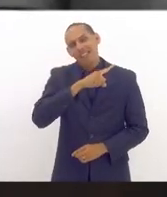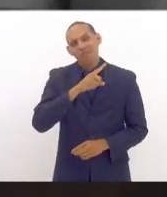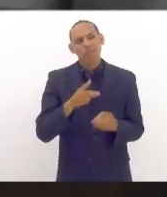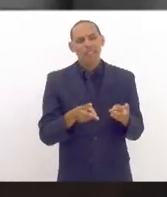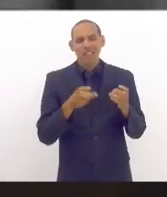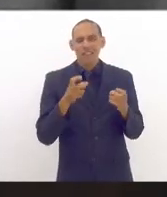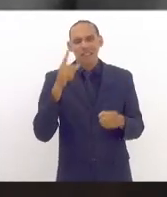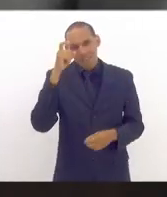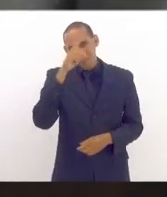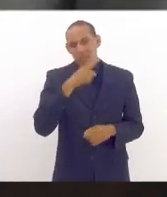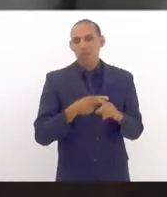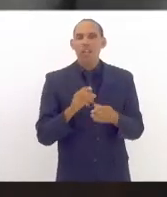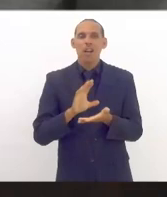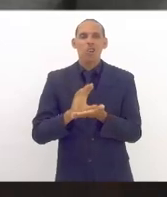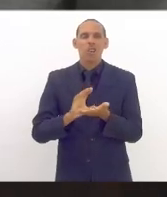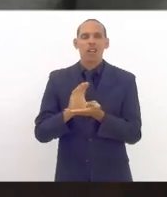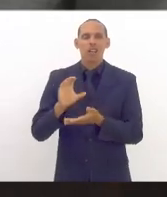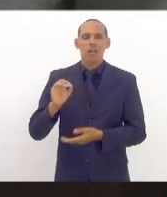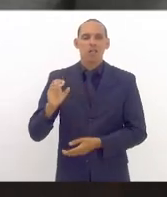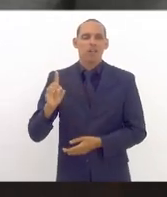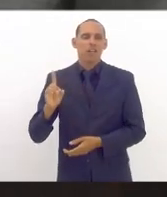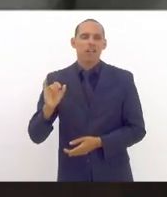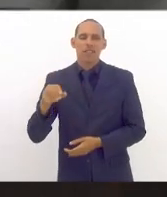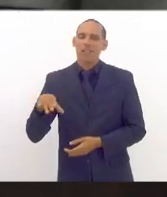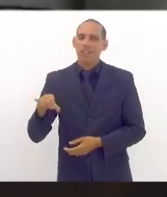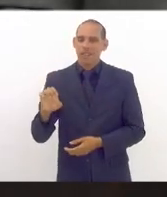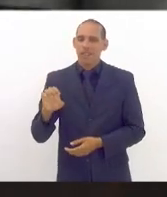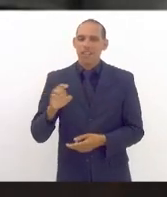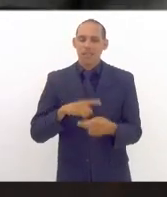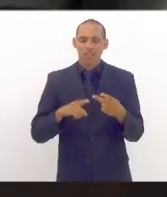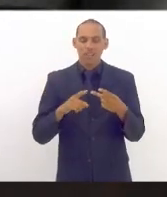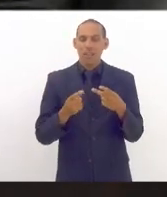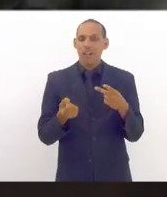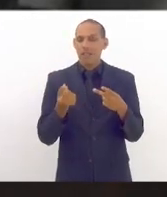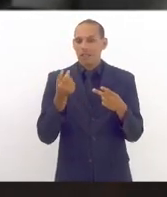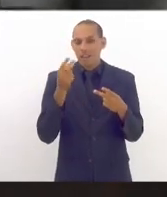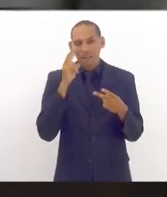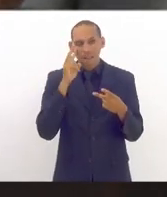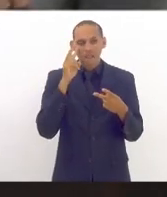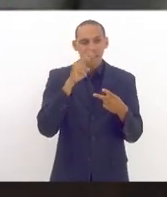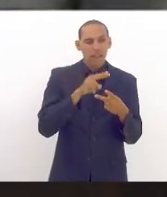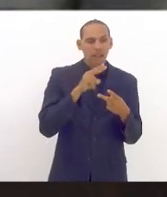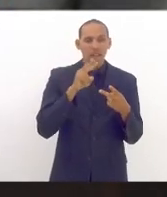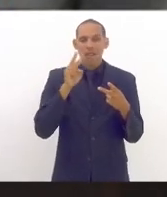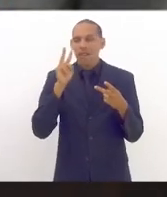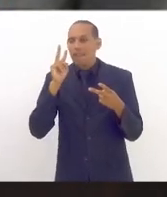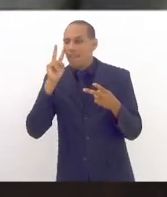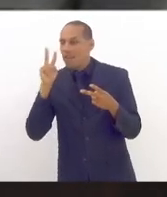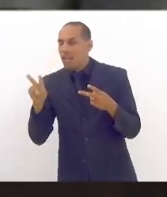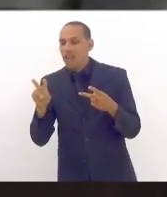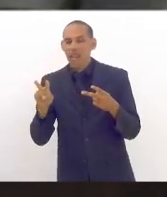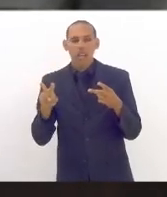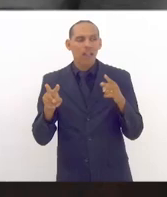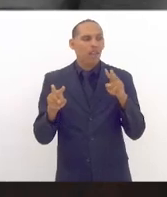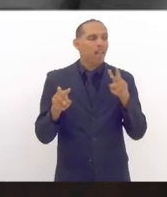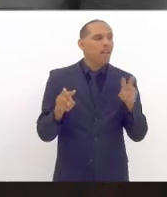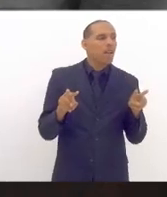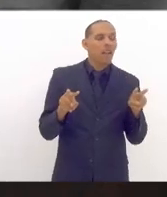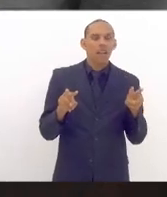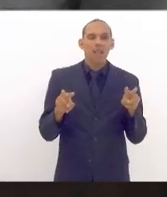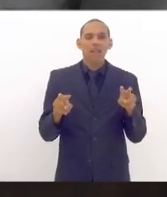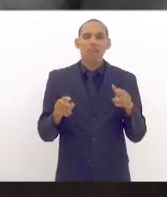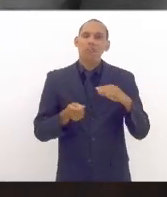conselho acode um pedaço A Fazenda via outro né e os incentivos